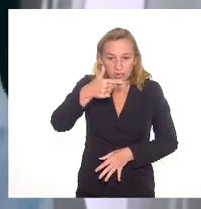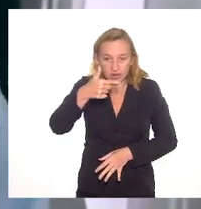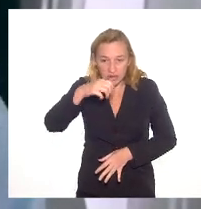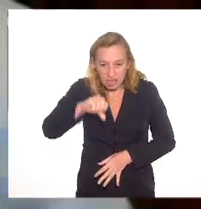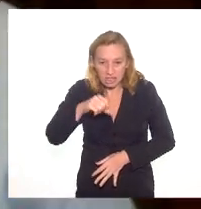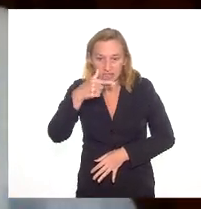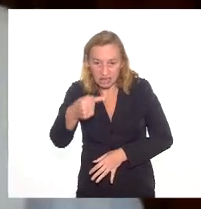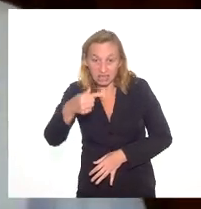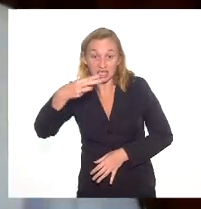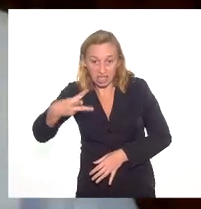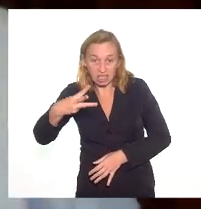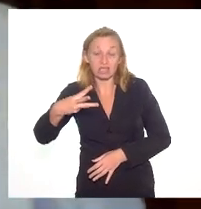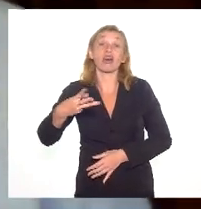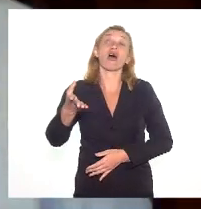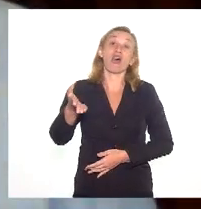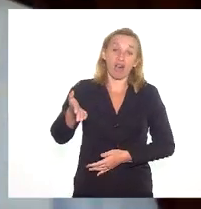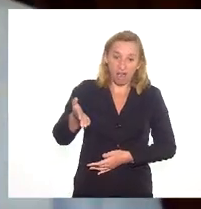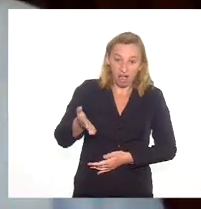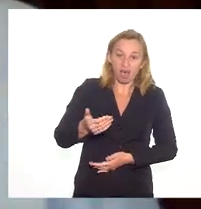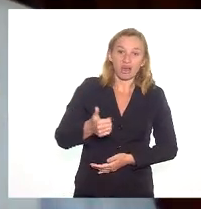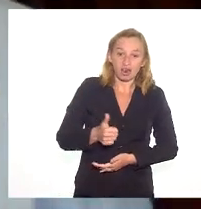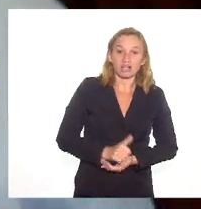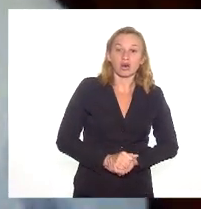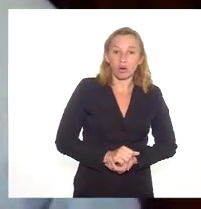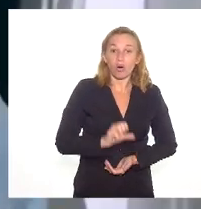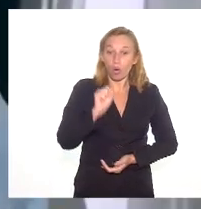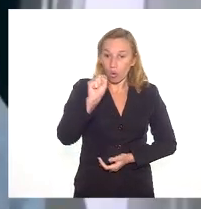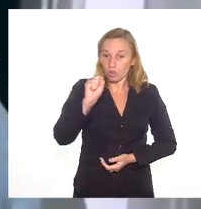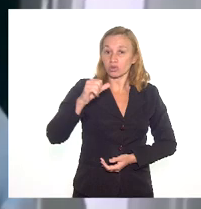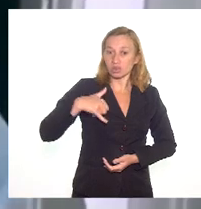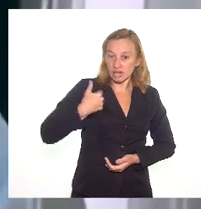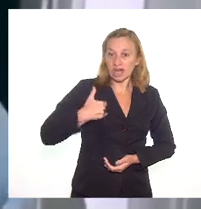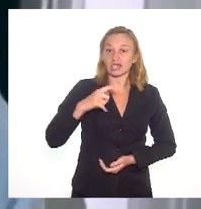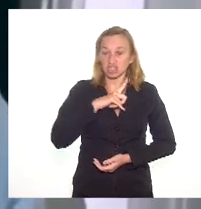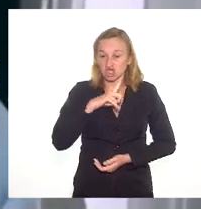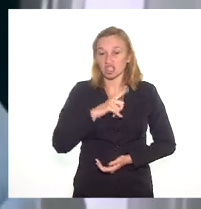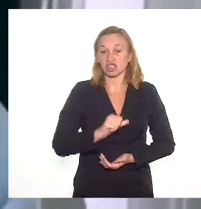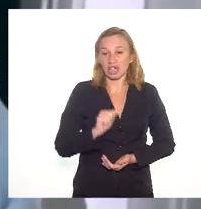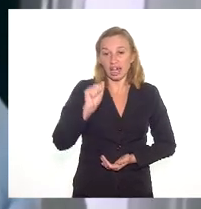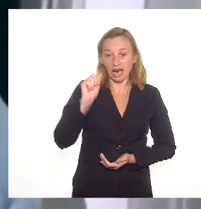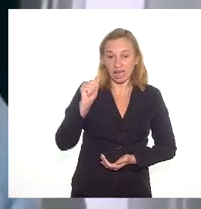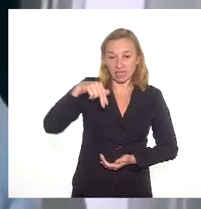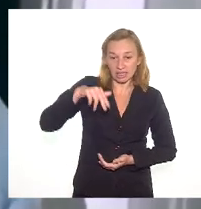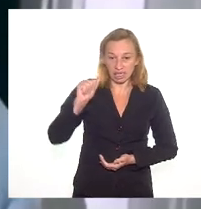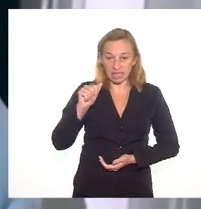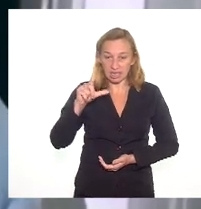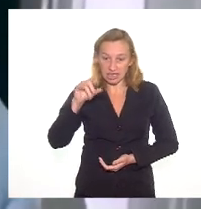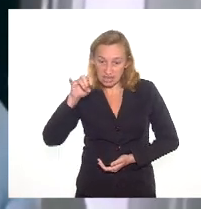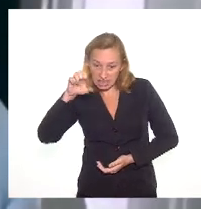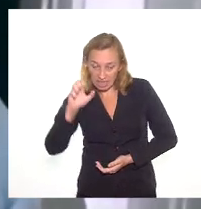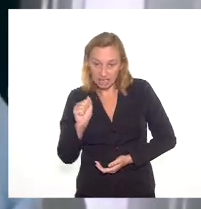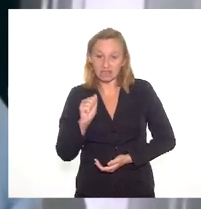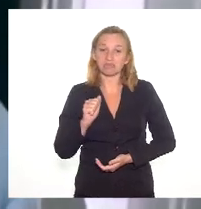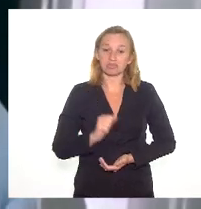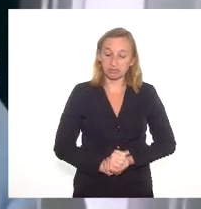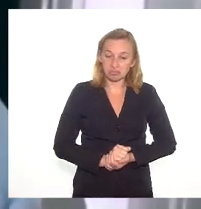1973. Ela tinha oito anos. Ela tinha oito anos, isso. É, eu confundi aqui a data. Isso. É